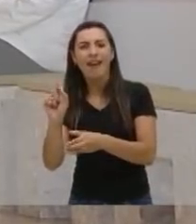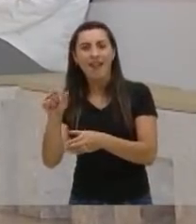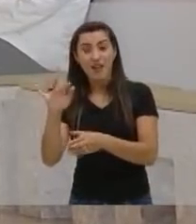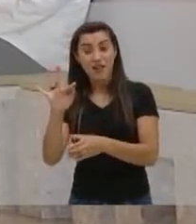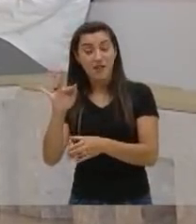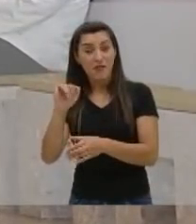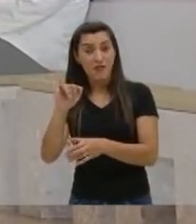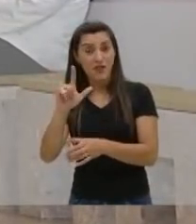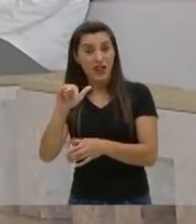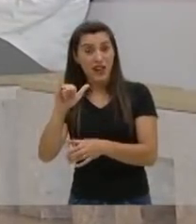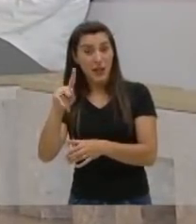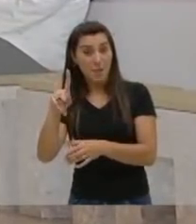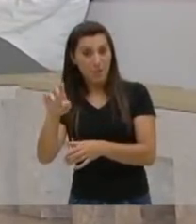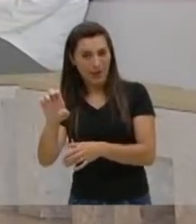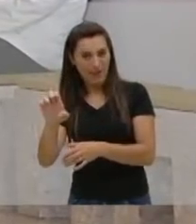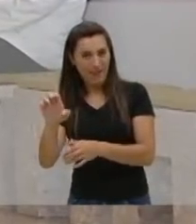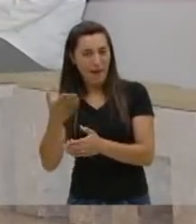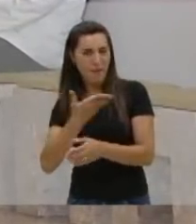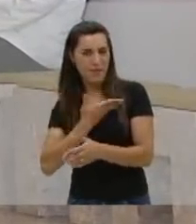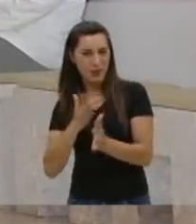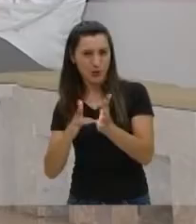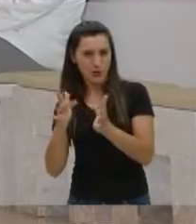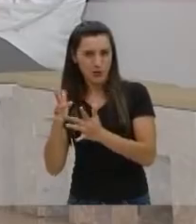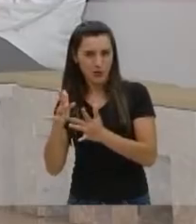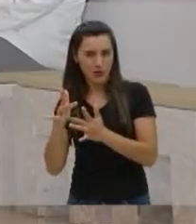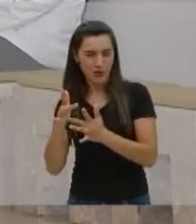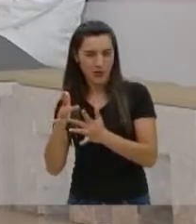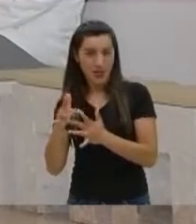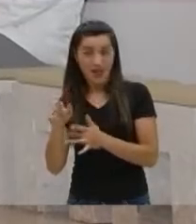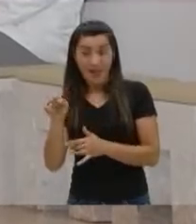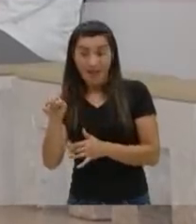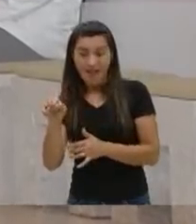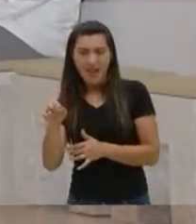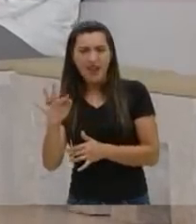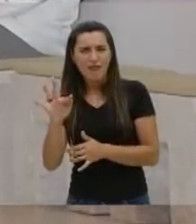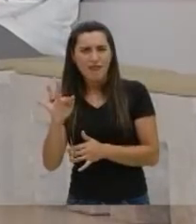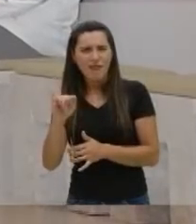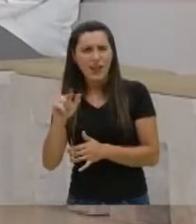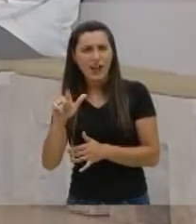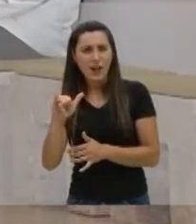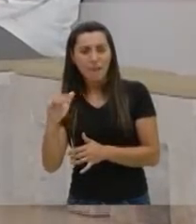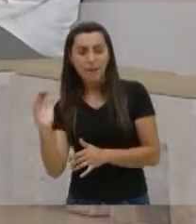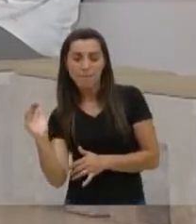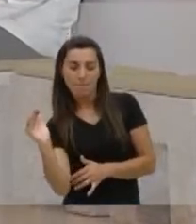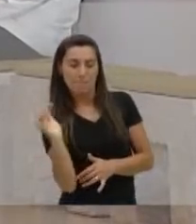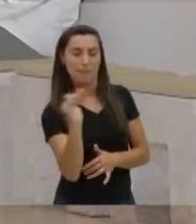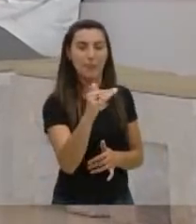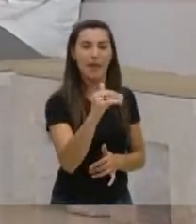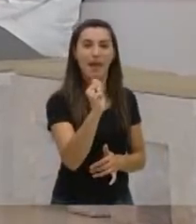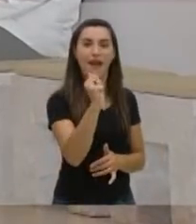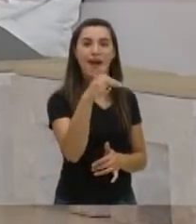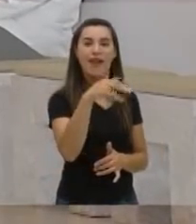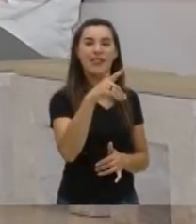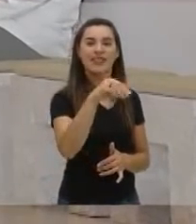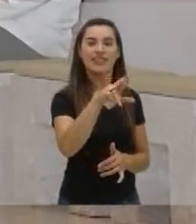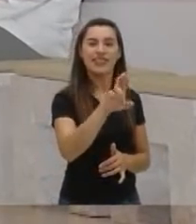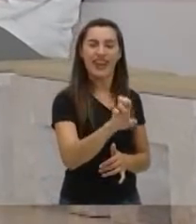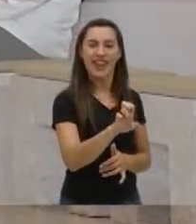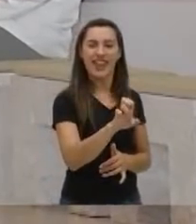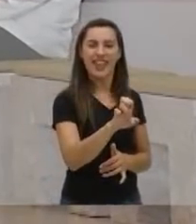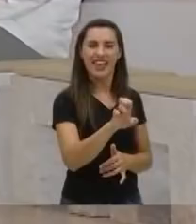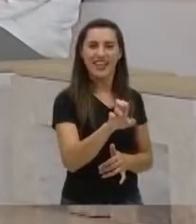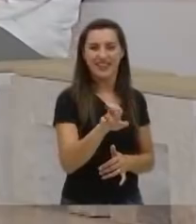Filipe procura André. Você sabia que dos apóstolos, dos doze, os dois únicos que tinham nome